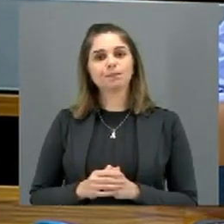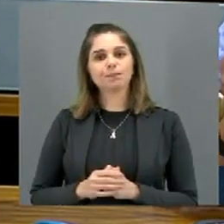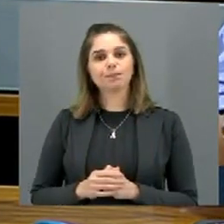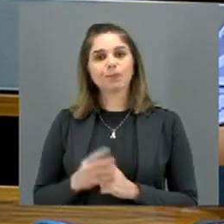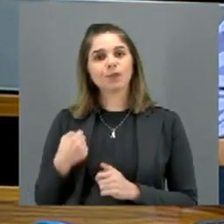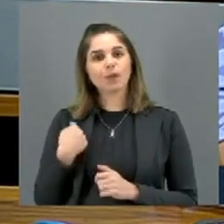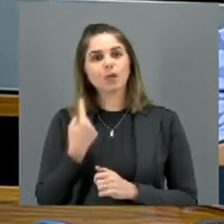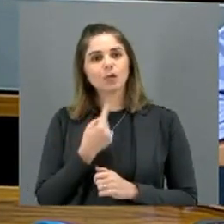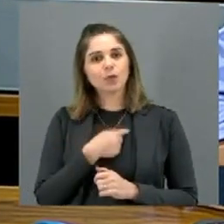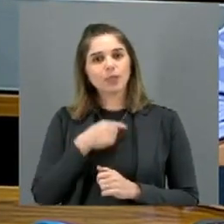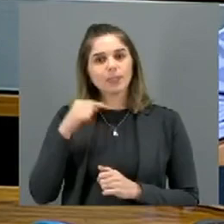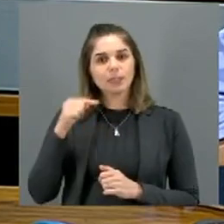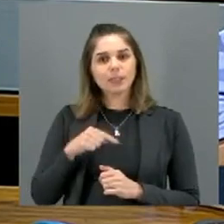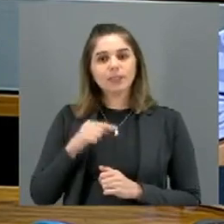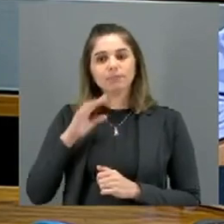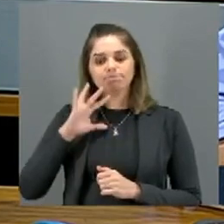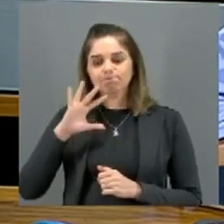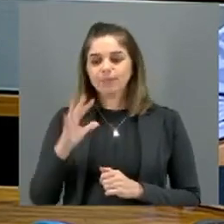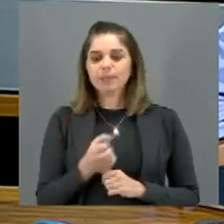a Constituição.